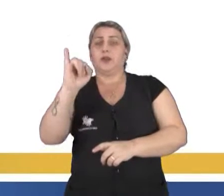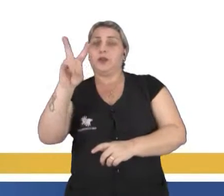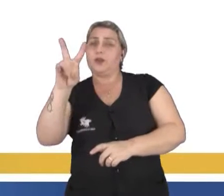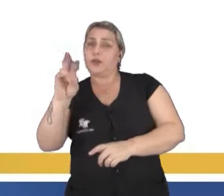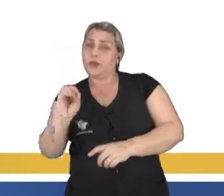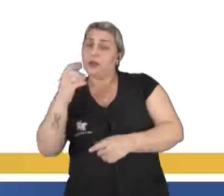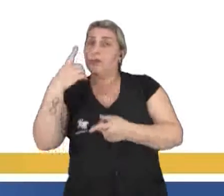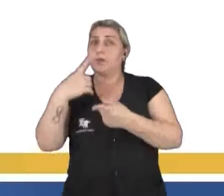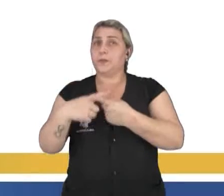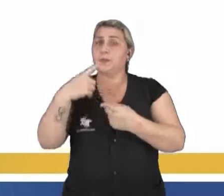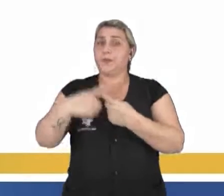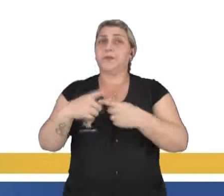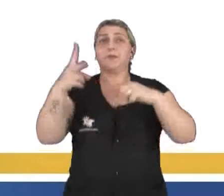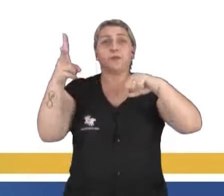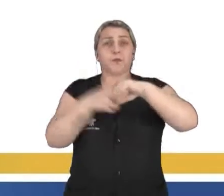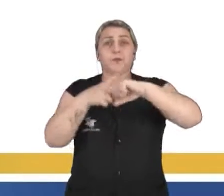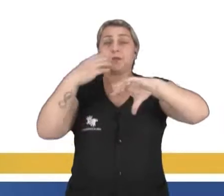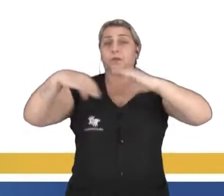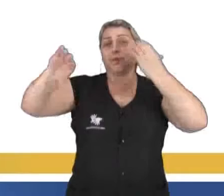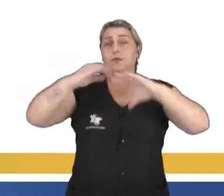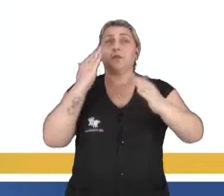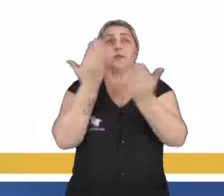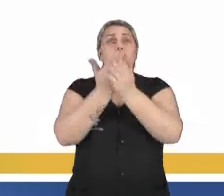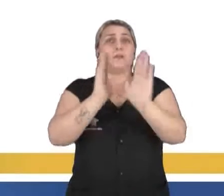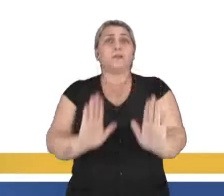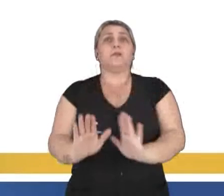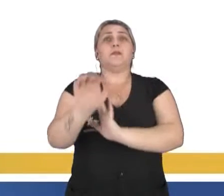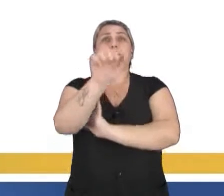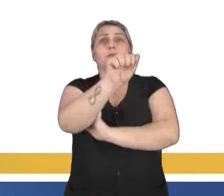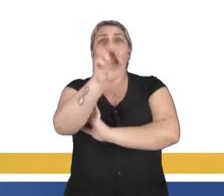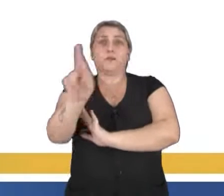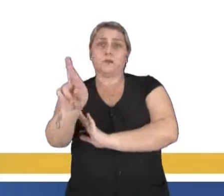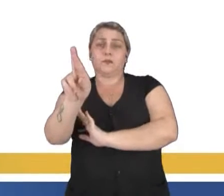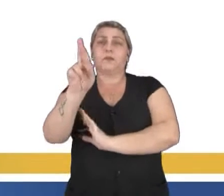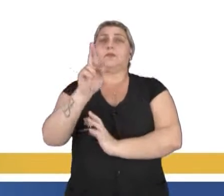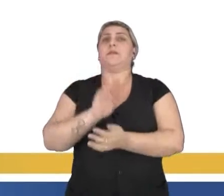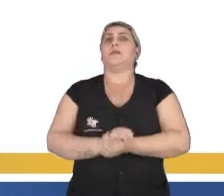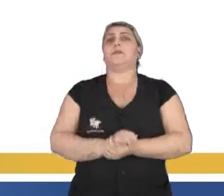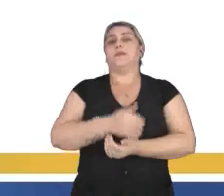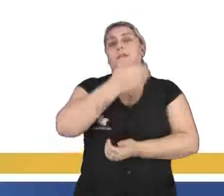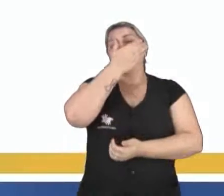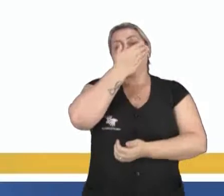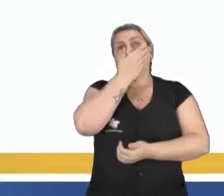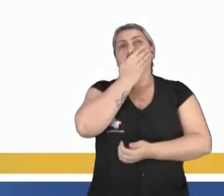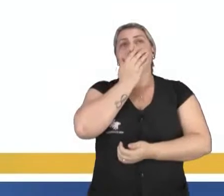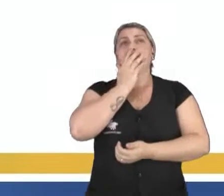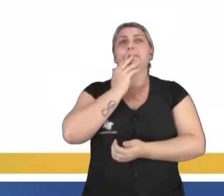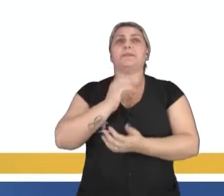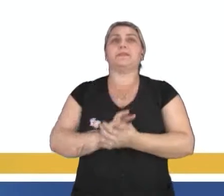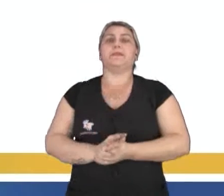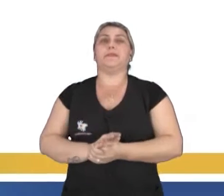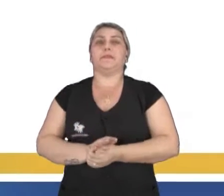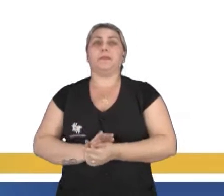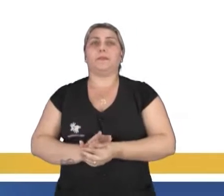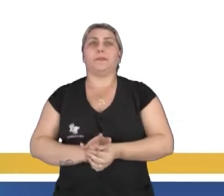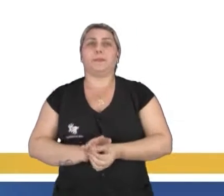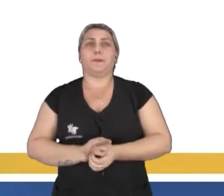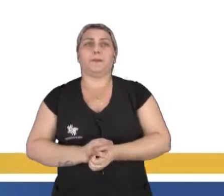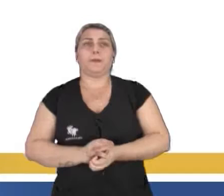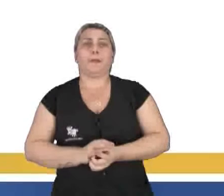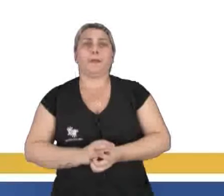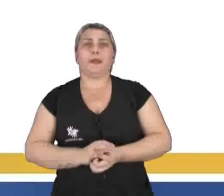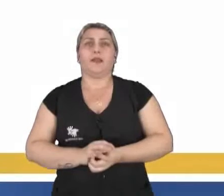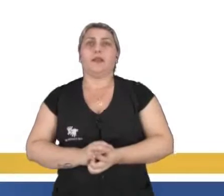porque o verbo cantar termina ali no ar na sua forma original aliar é claro que é o